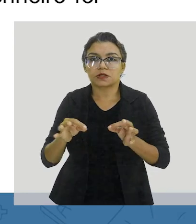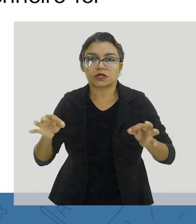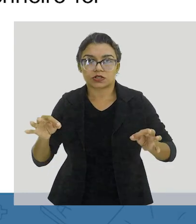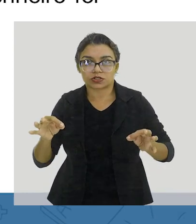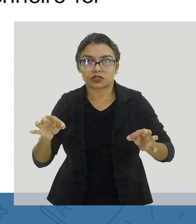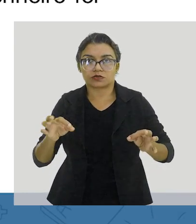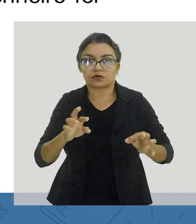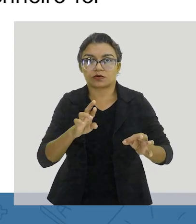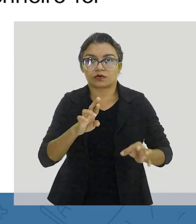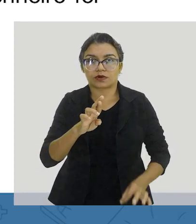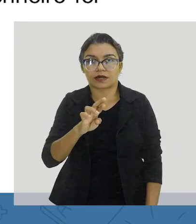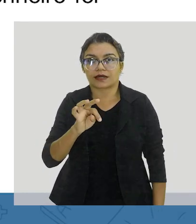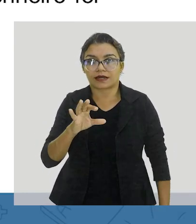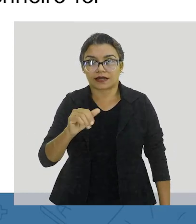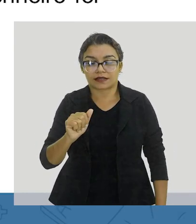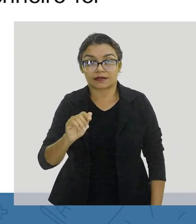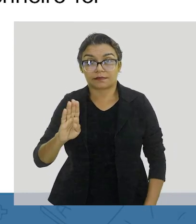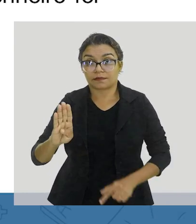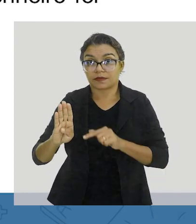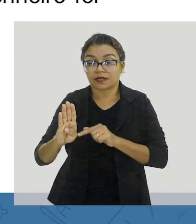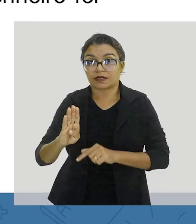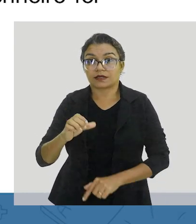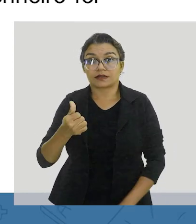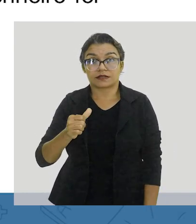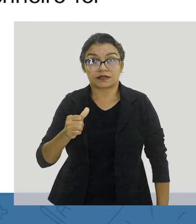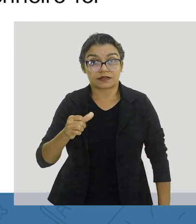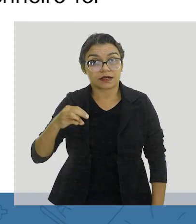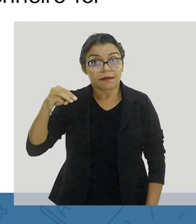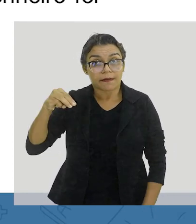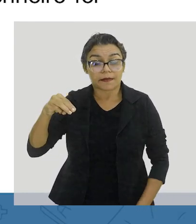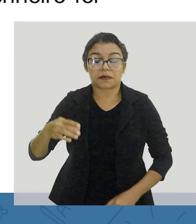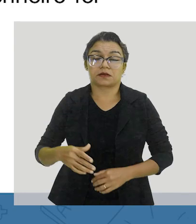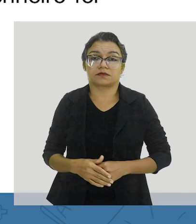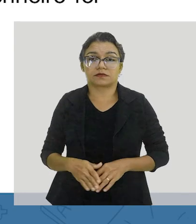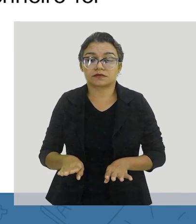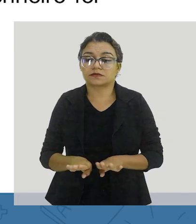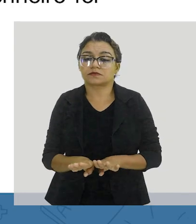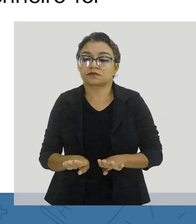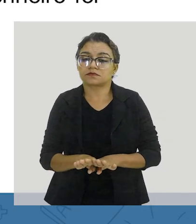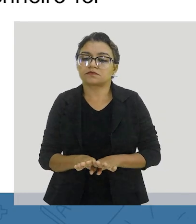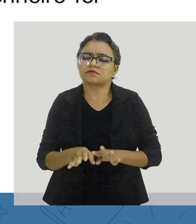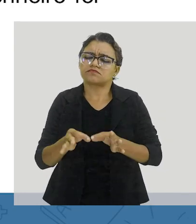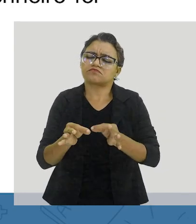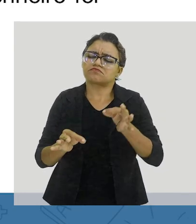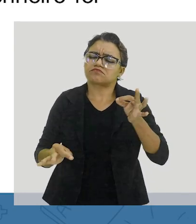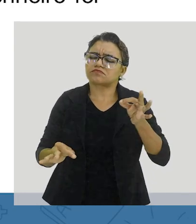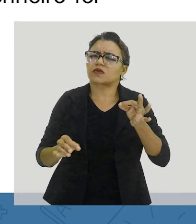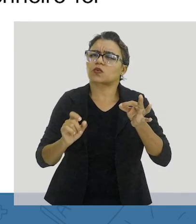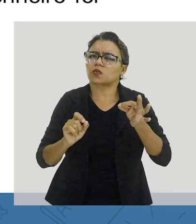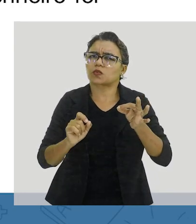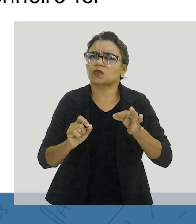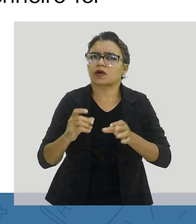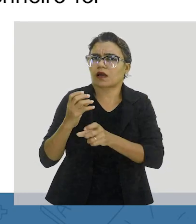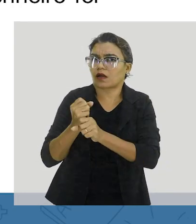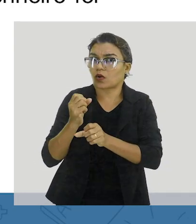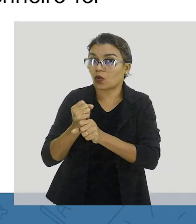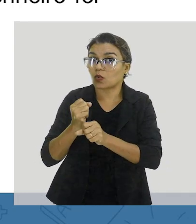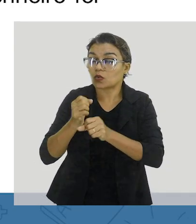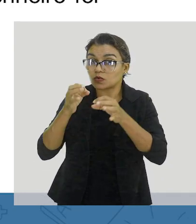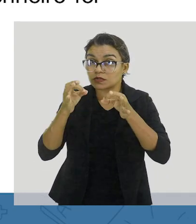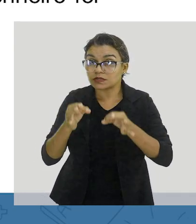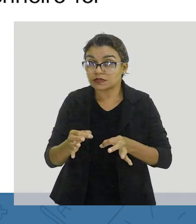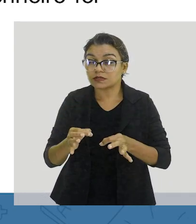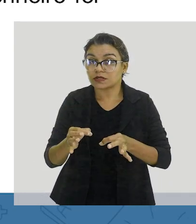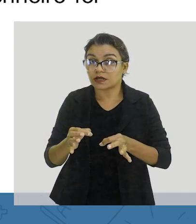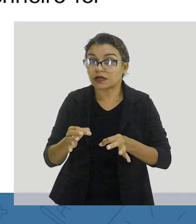segmento de reta B, 16 metros. Dispondo apenas dessa medida, o engenheiro calculou corretamente a